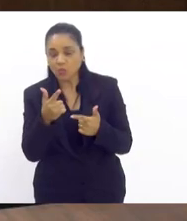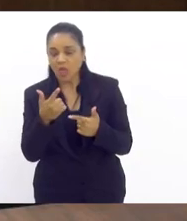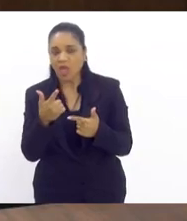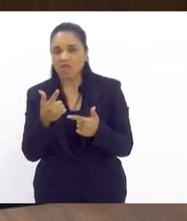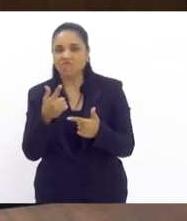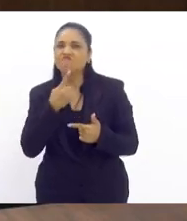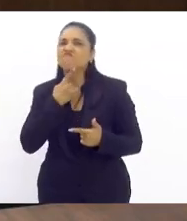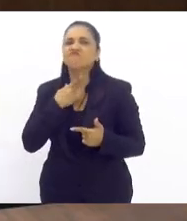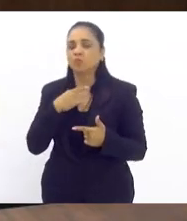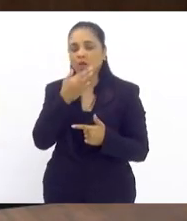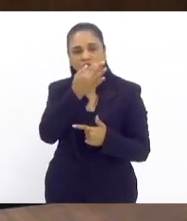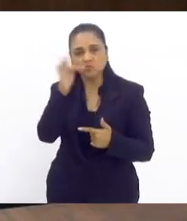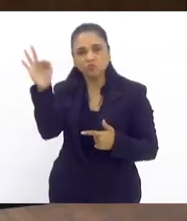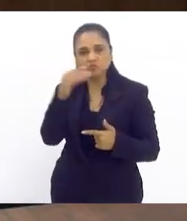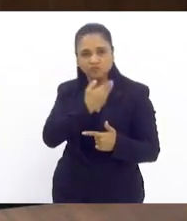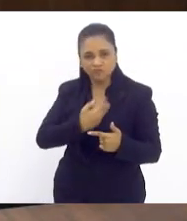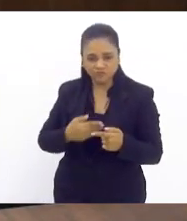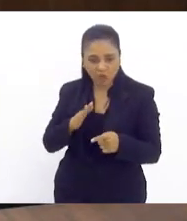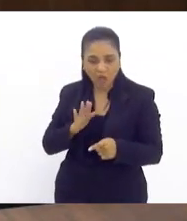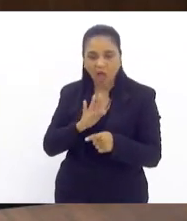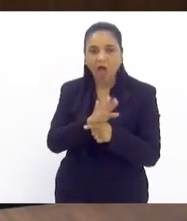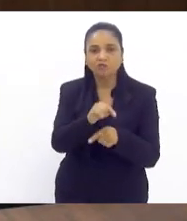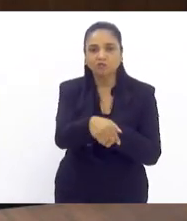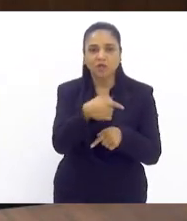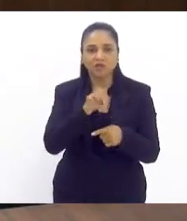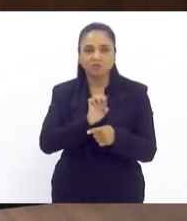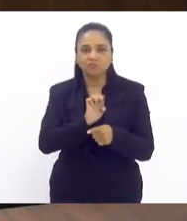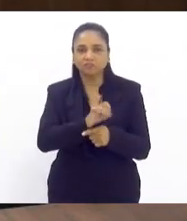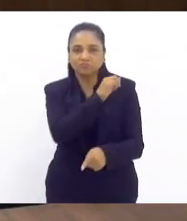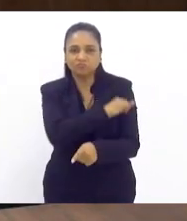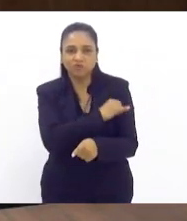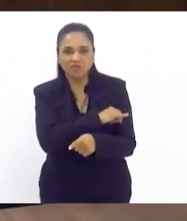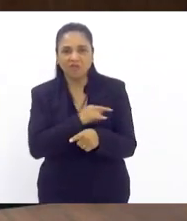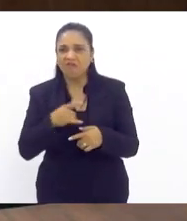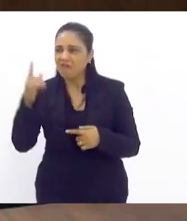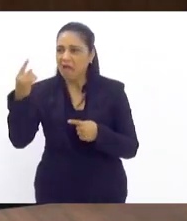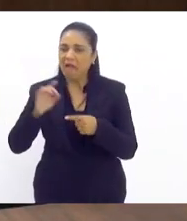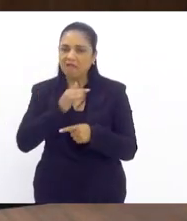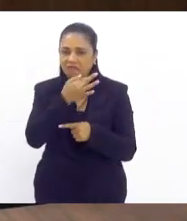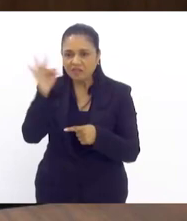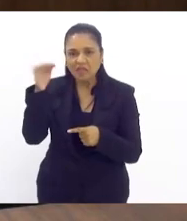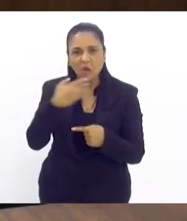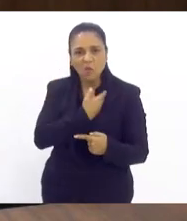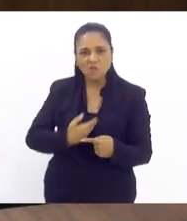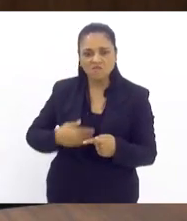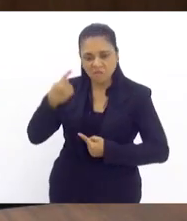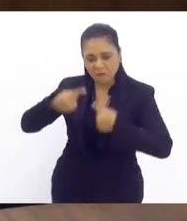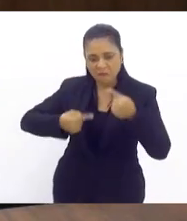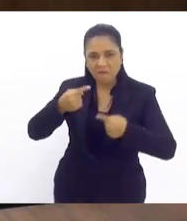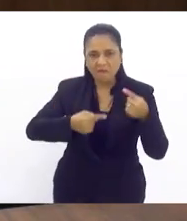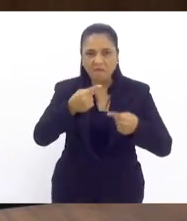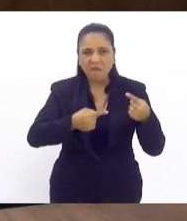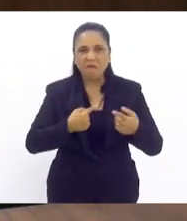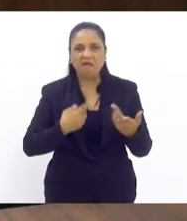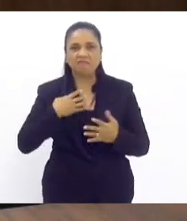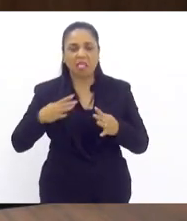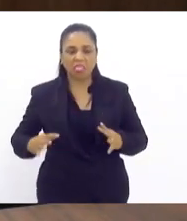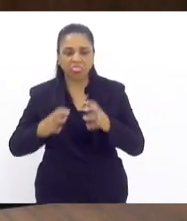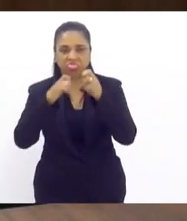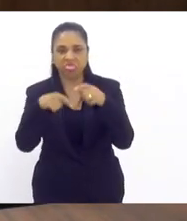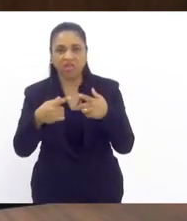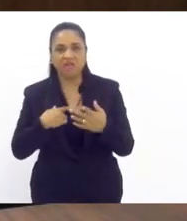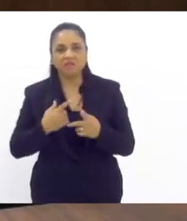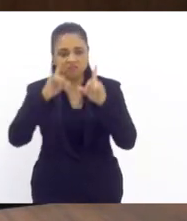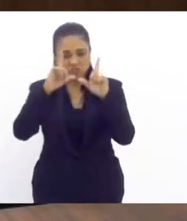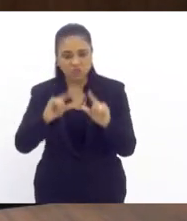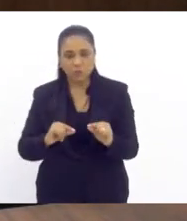momento que o governo federal fica lá brigando, falando um monte de baboseira, querendo abaixar os juros do